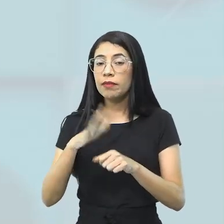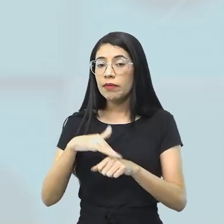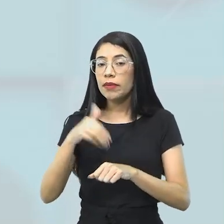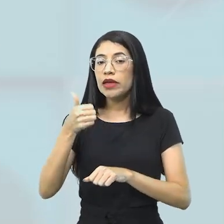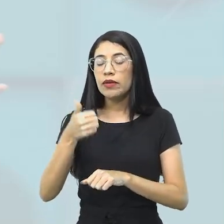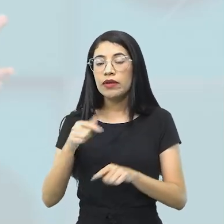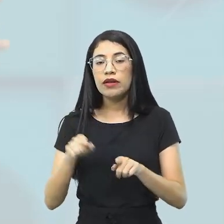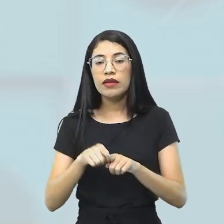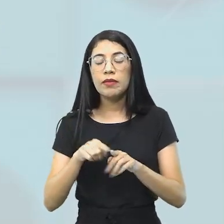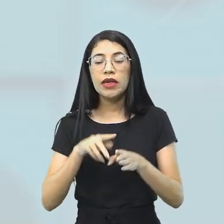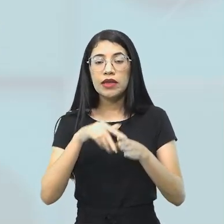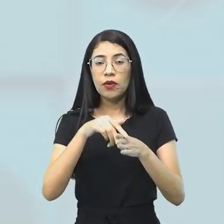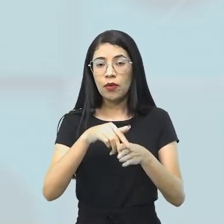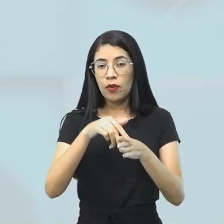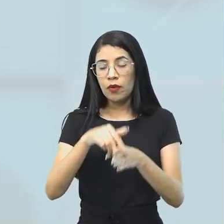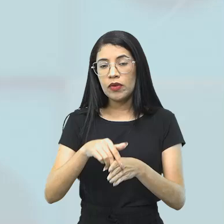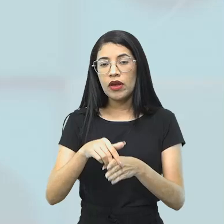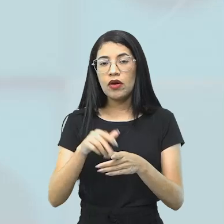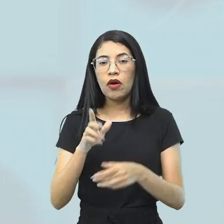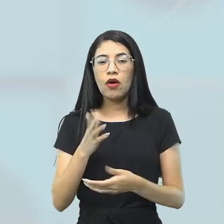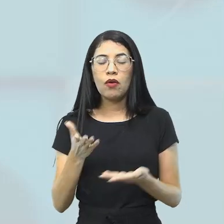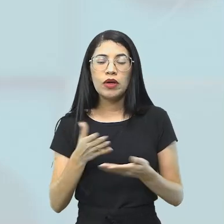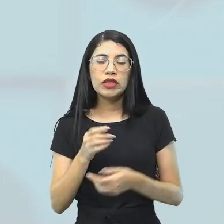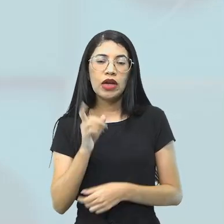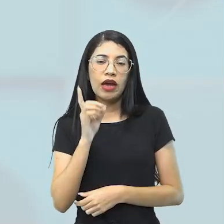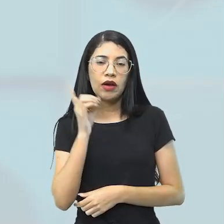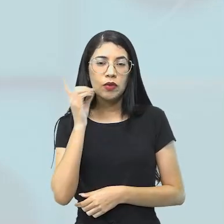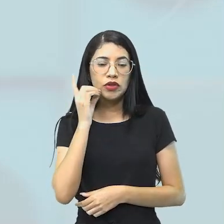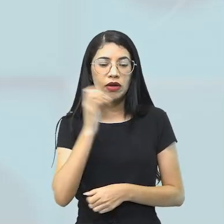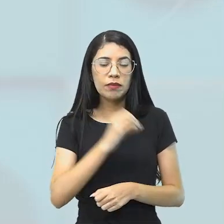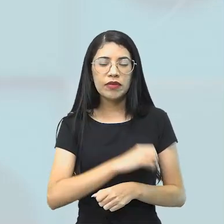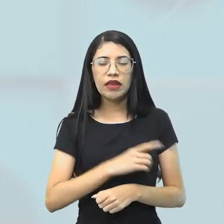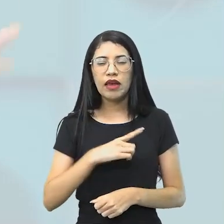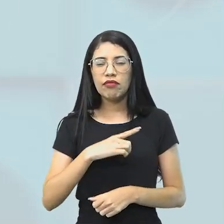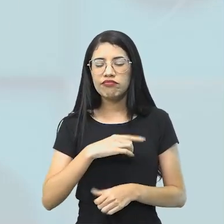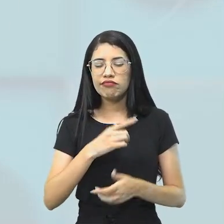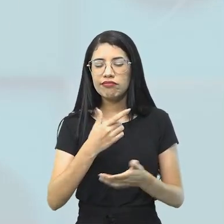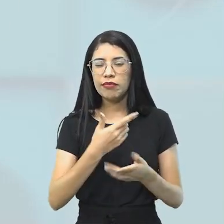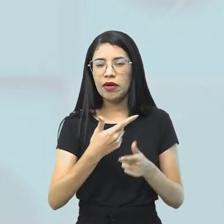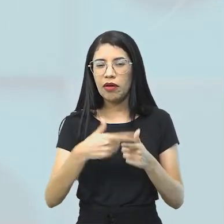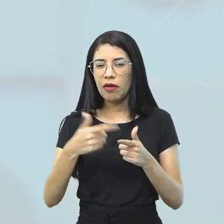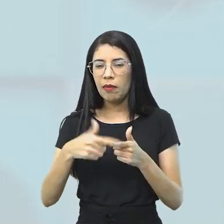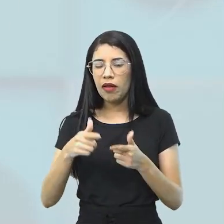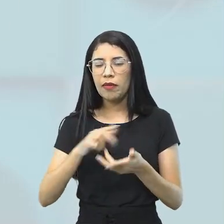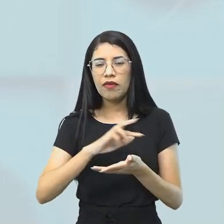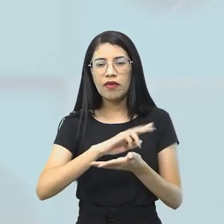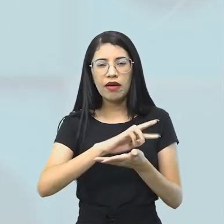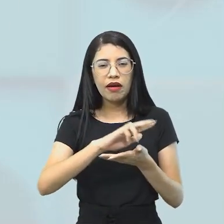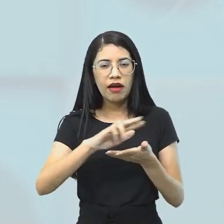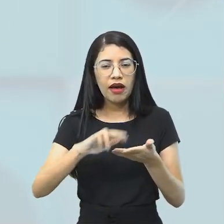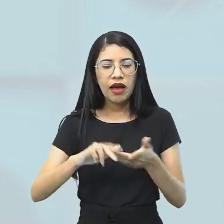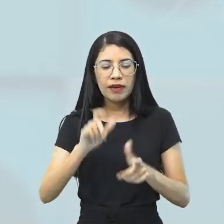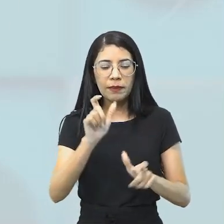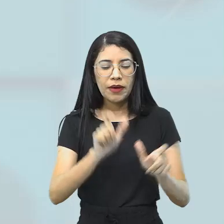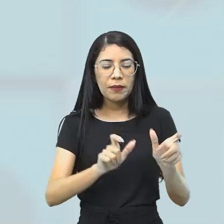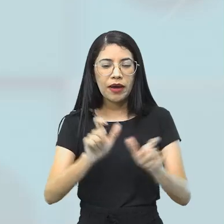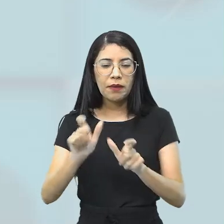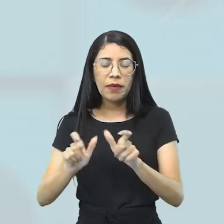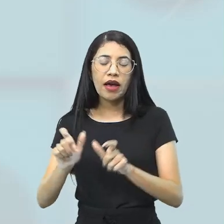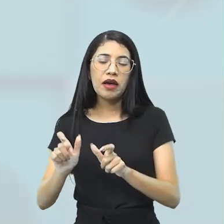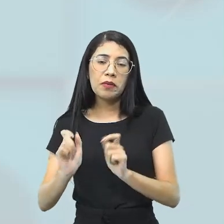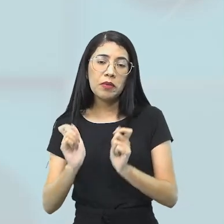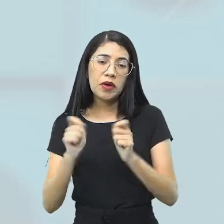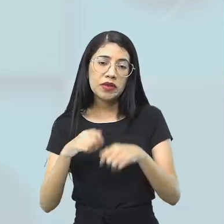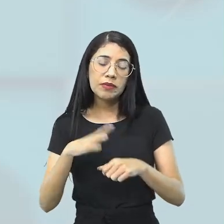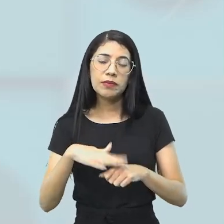Esse cordel hoje em dia passa por tantas pessoas e quem sabe, né,